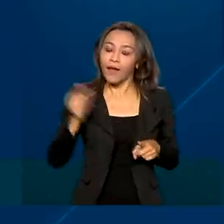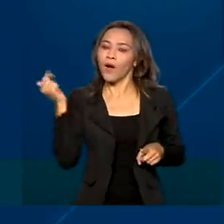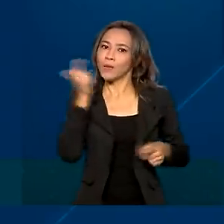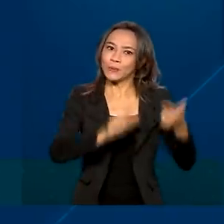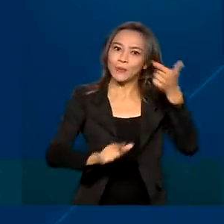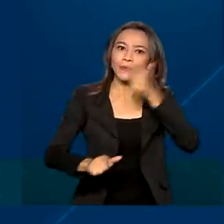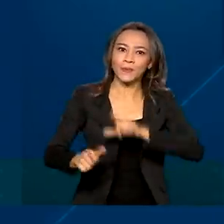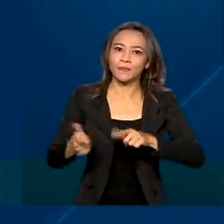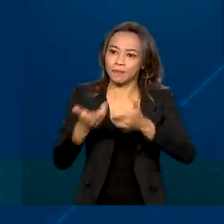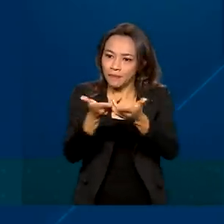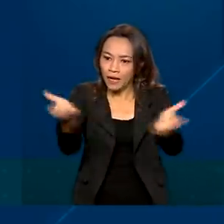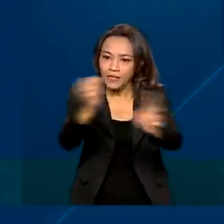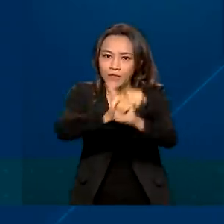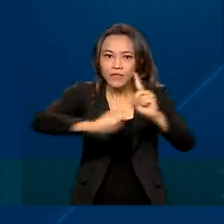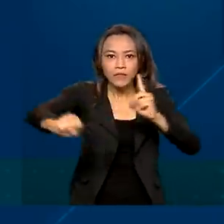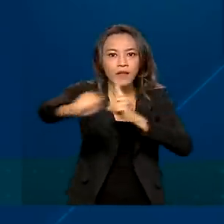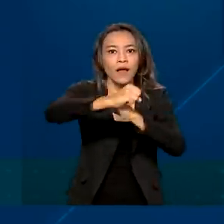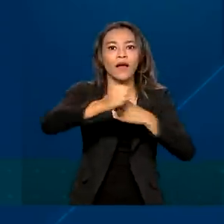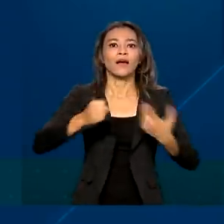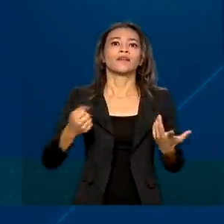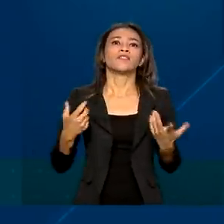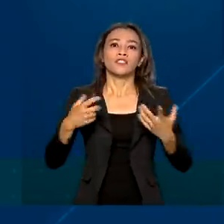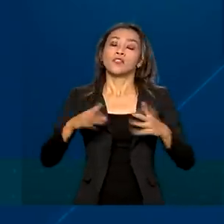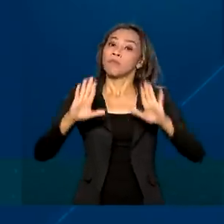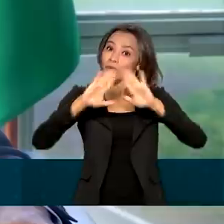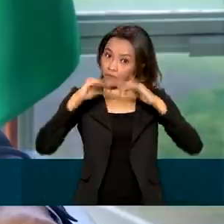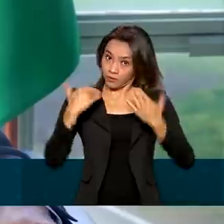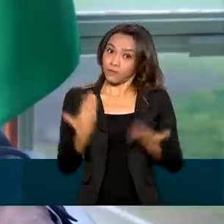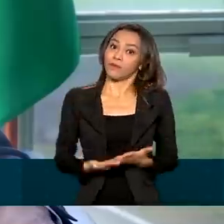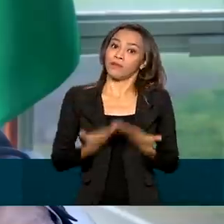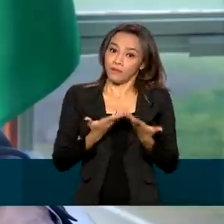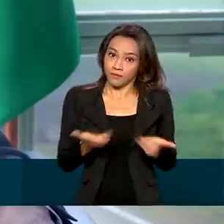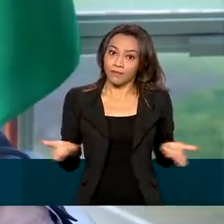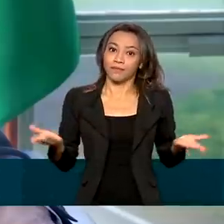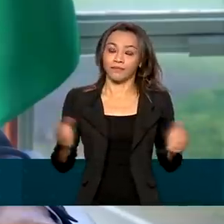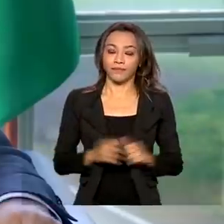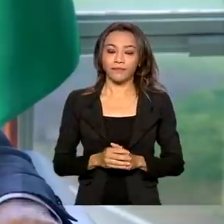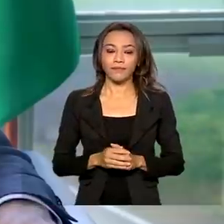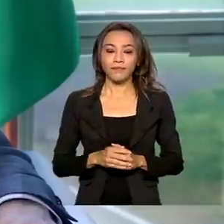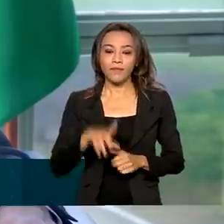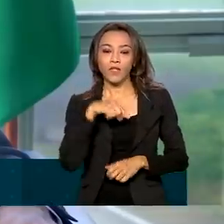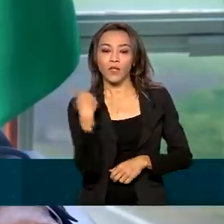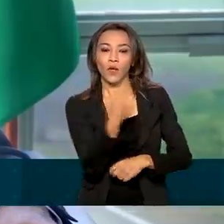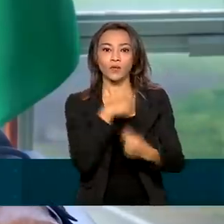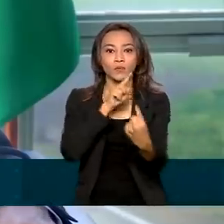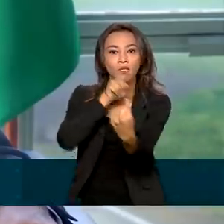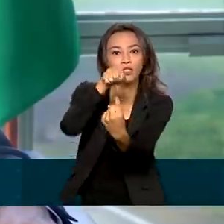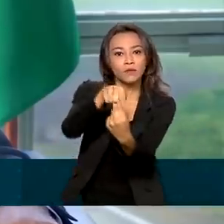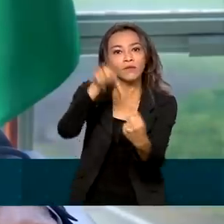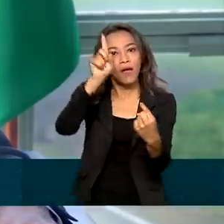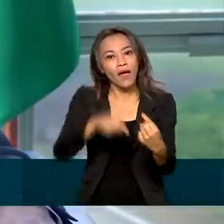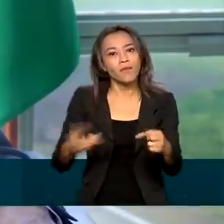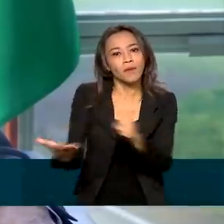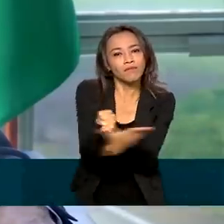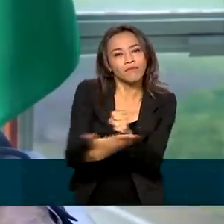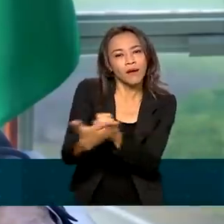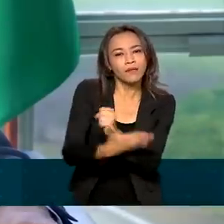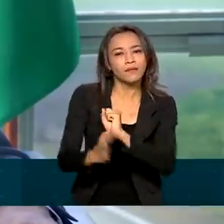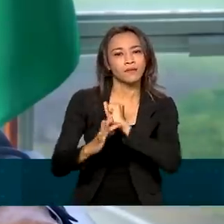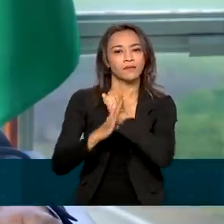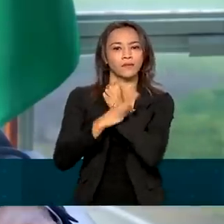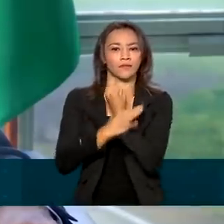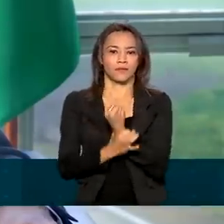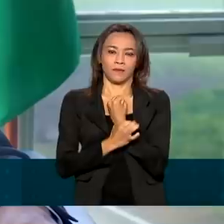para a sociedade, é um ganho para a comunidade educacional. Nosso objetivo é construir alicerces sólidos